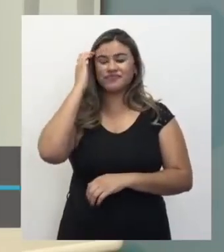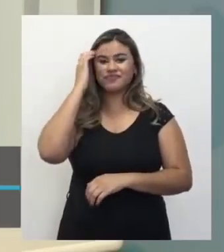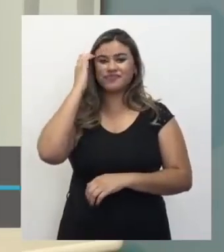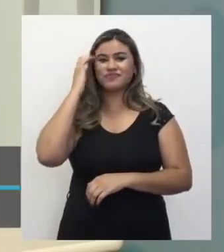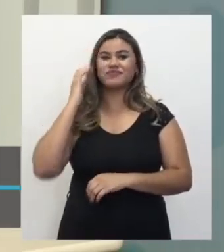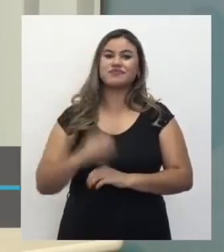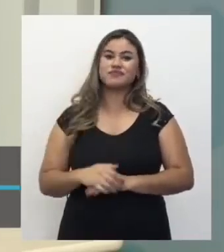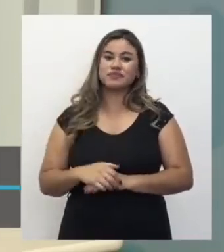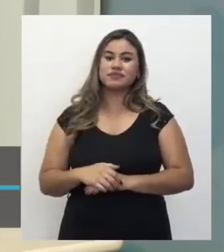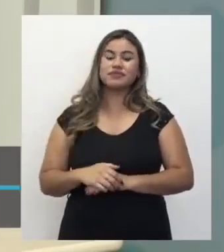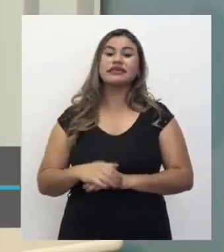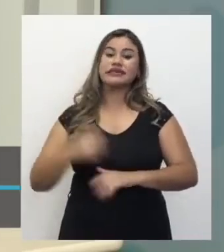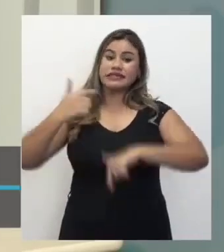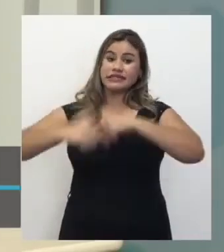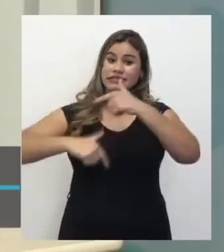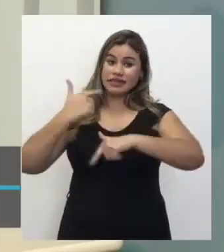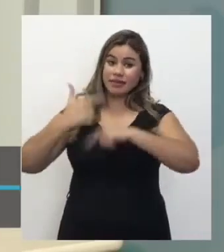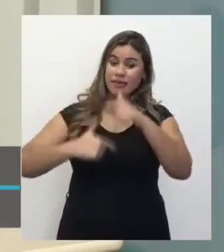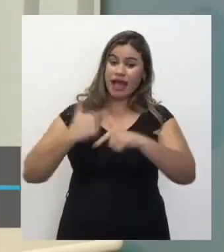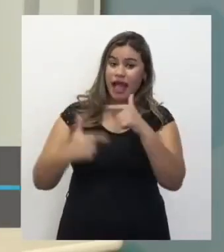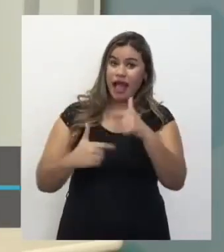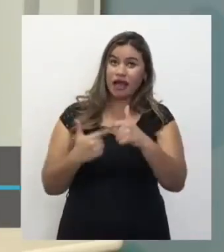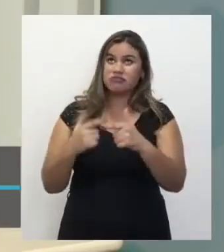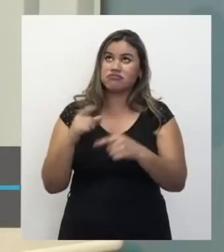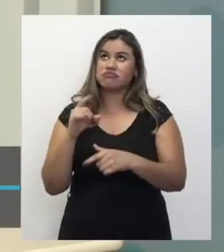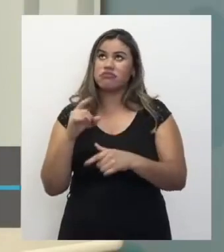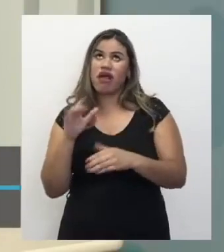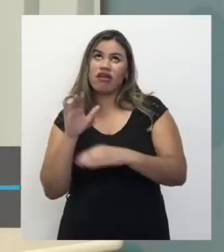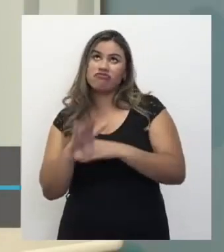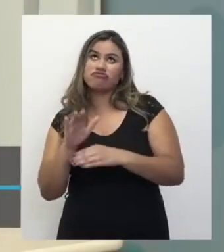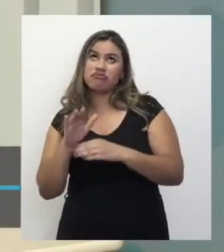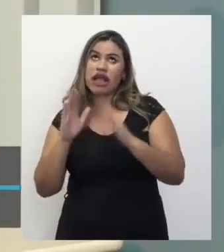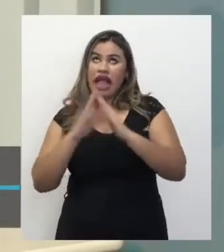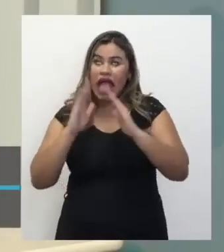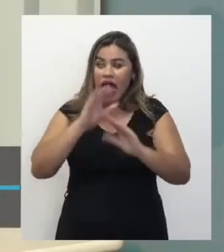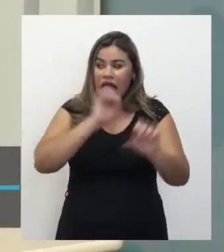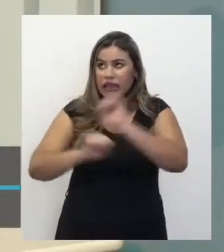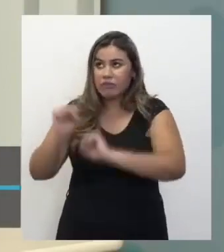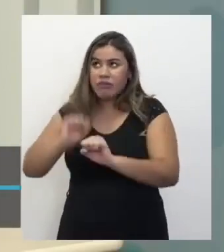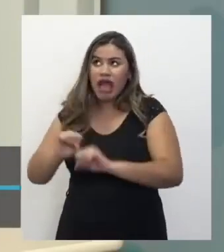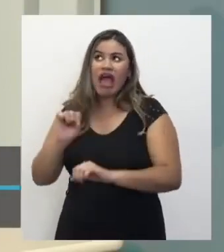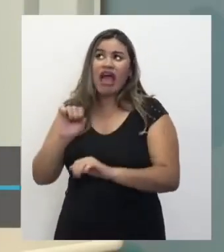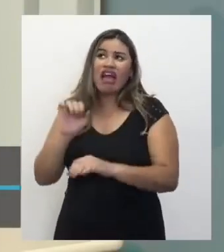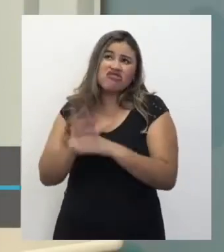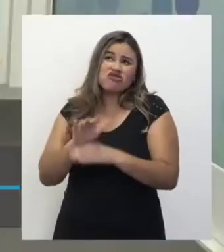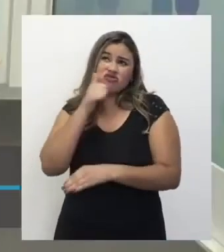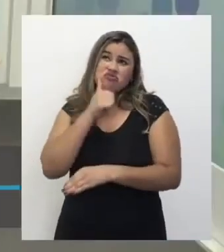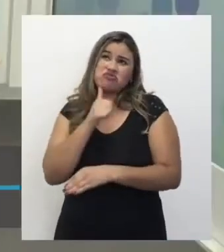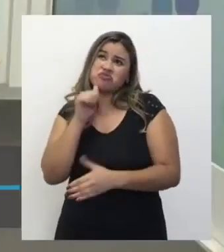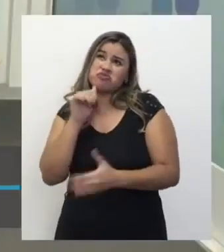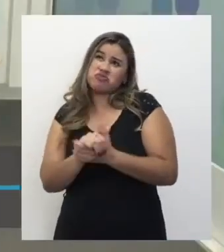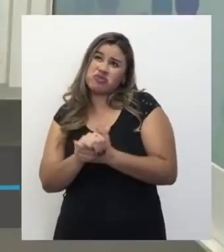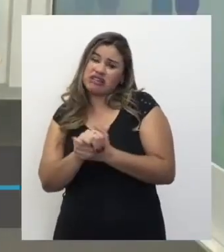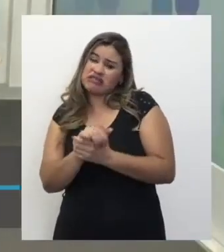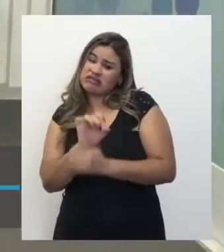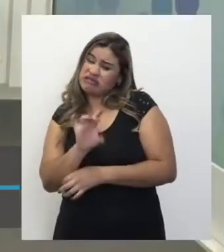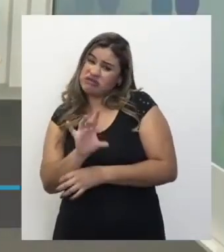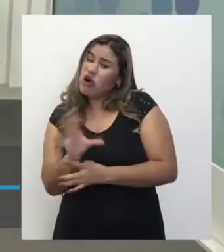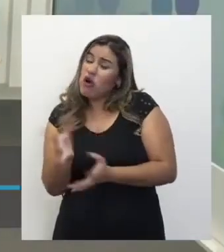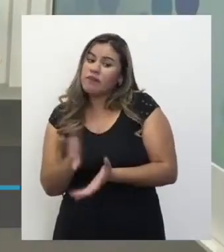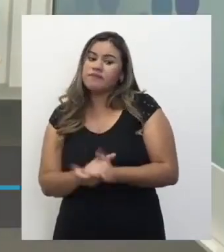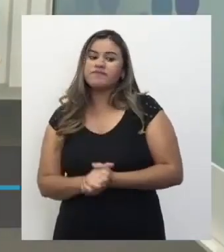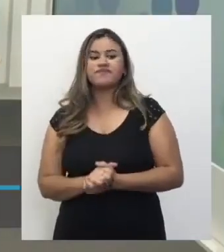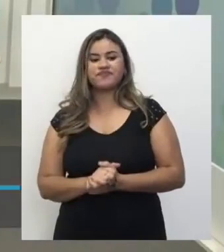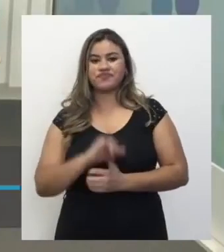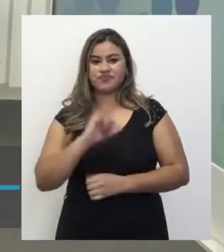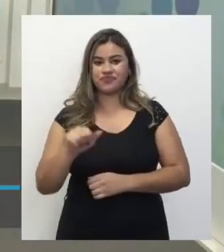Ser bom no serviço doméstico seja bom para mulher casar. Só para mulher casar, né? Aí tá essa Eu vou ler questão. mais duas aqui, ó. Claro, A Júlia por favor. fala que não